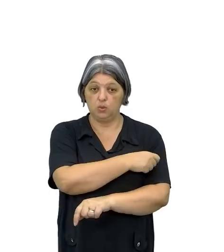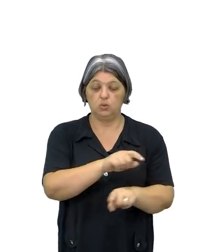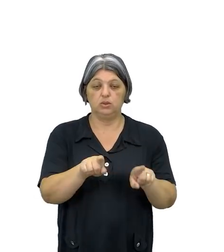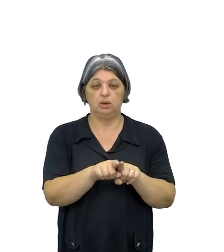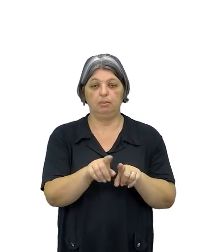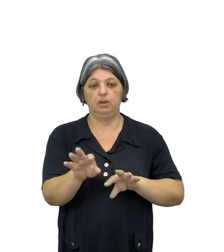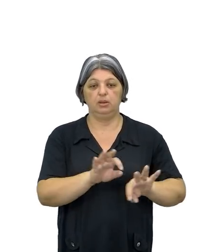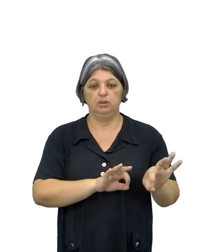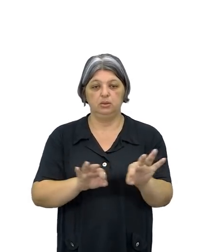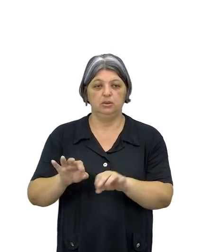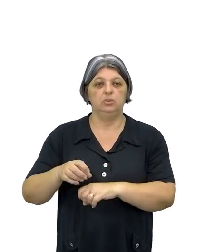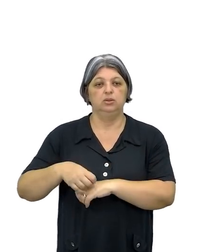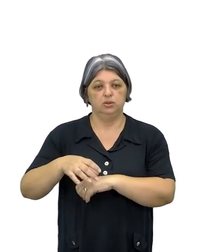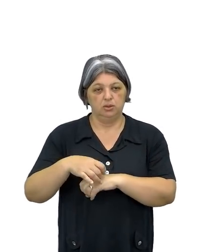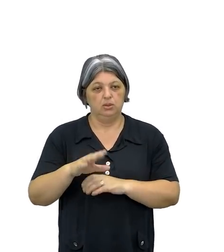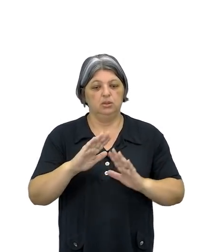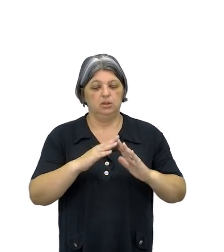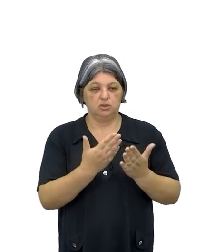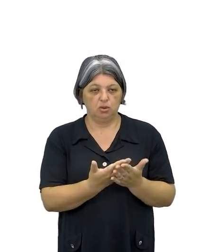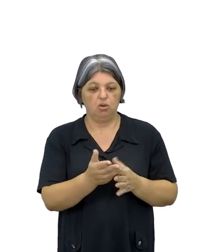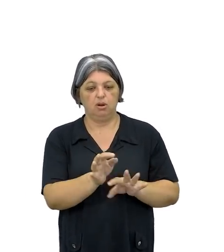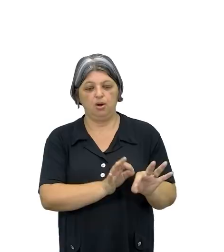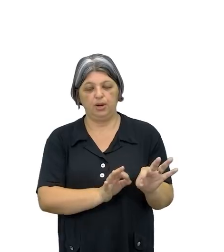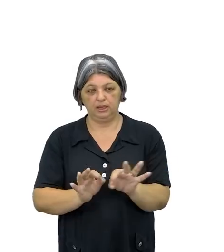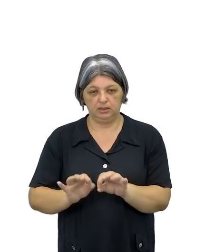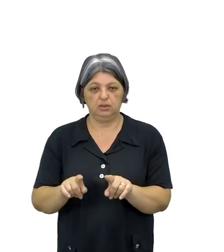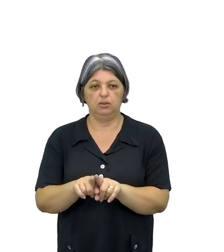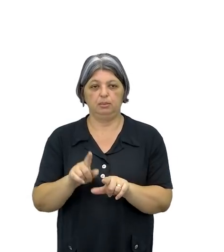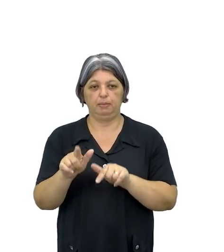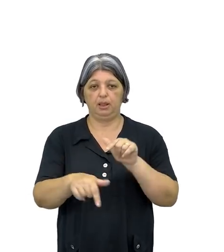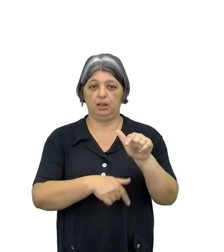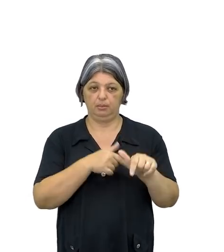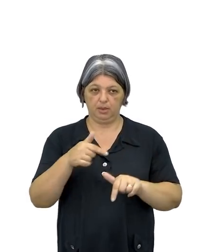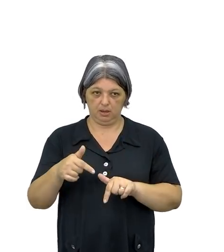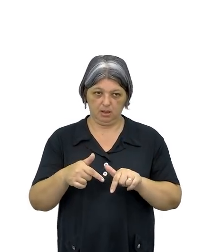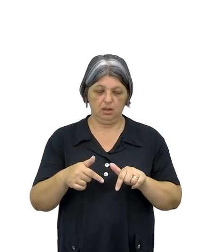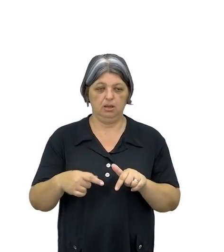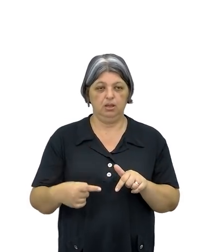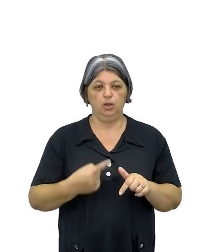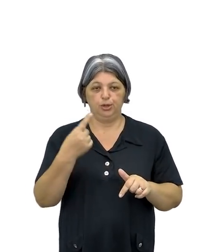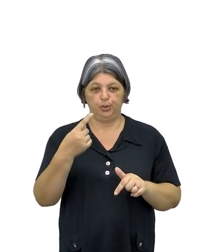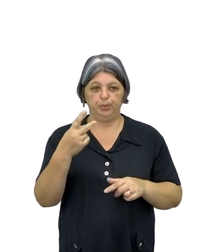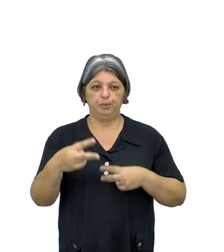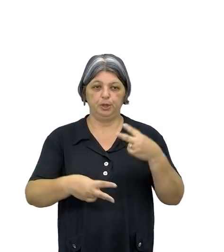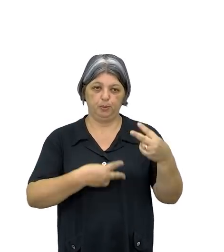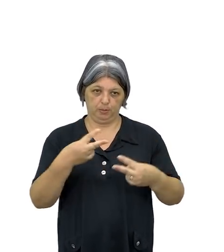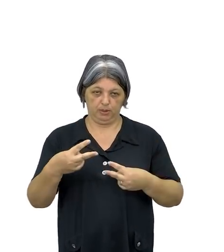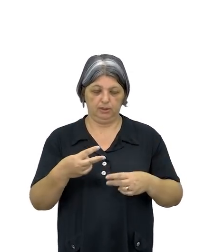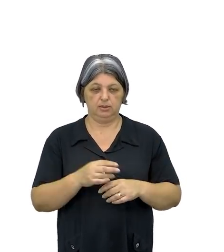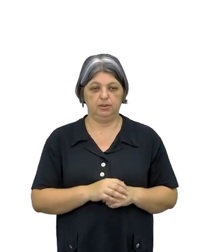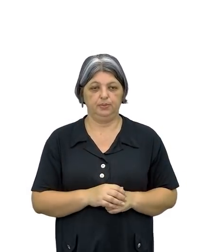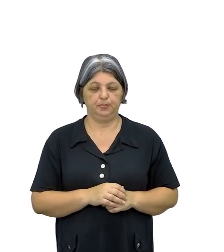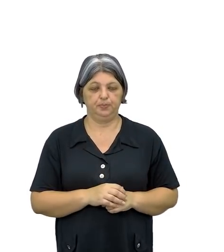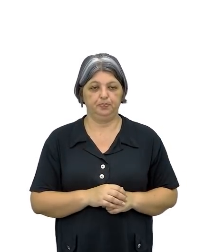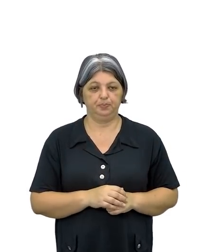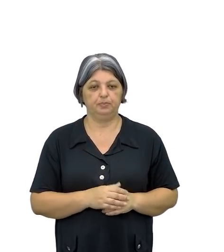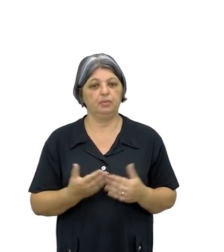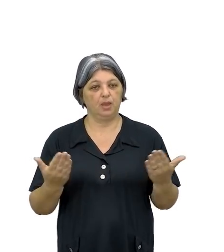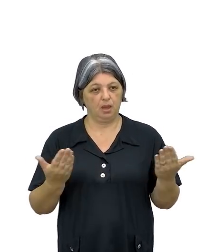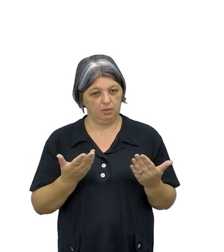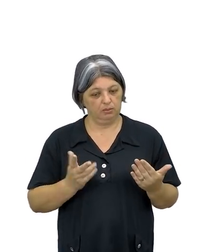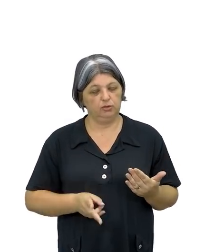escolas já traçaram, estão traçando para trabalhar nesse primeiro bimestre. Mas vamos conversar aqui um pouquinho